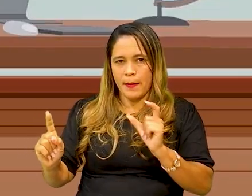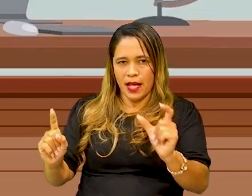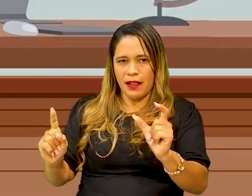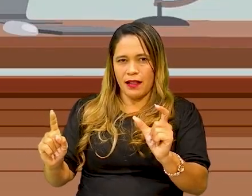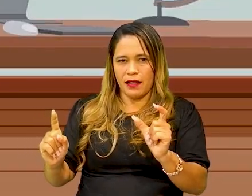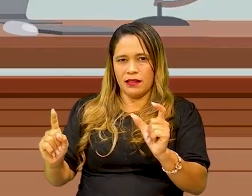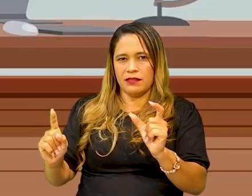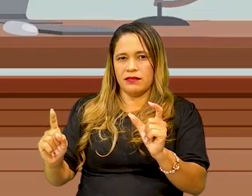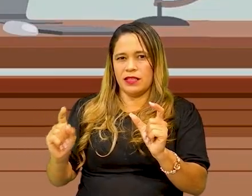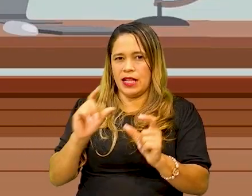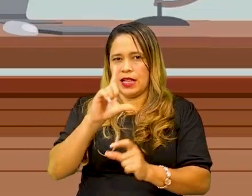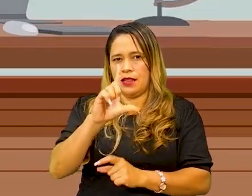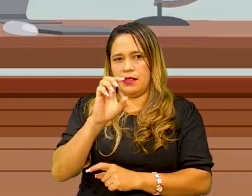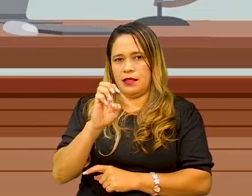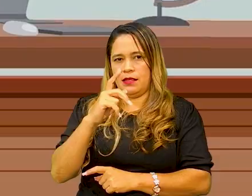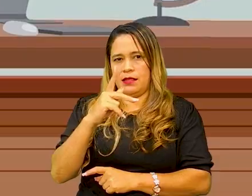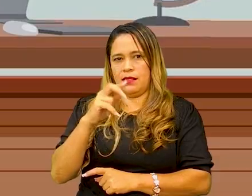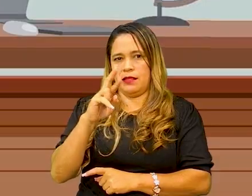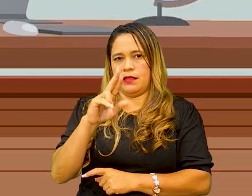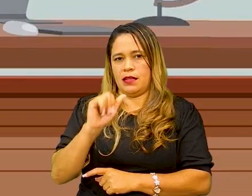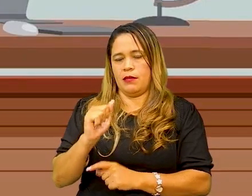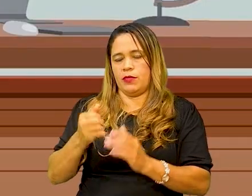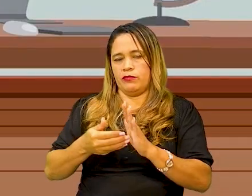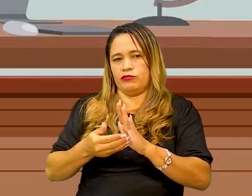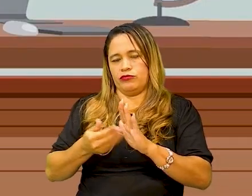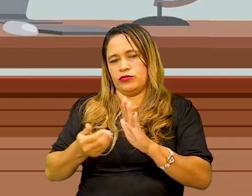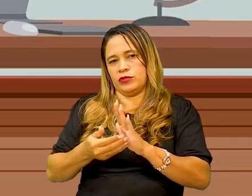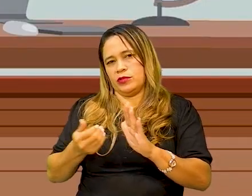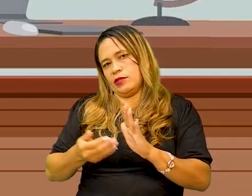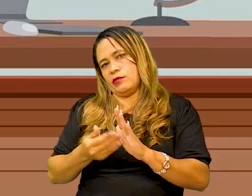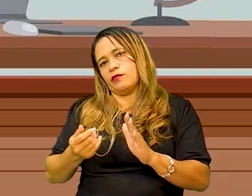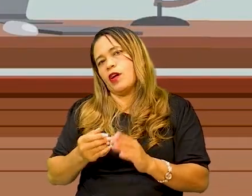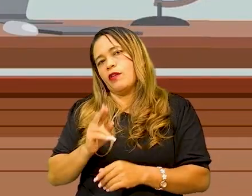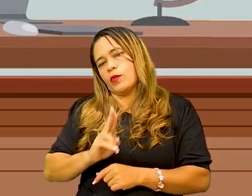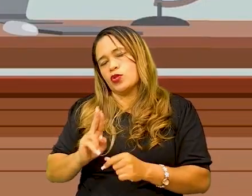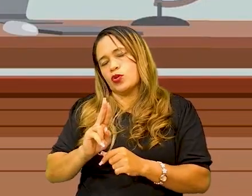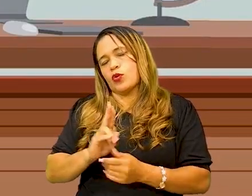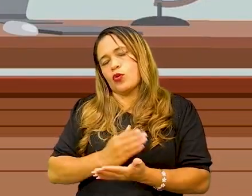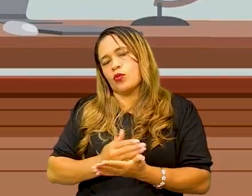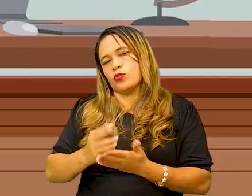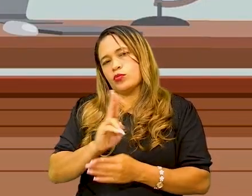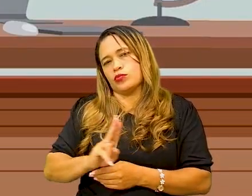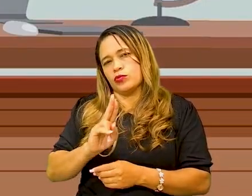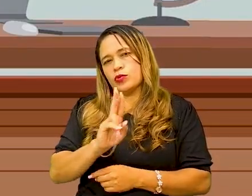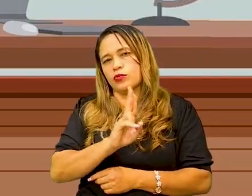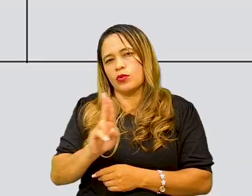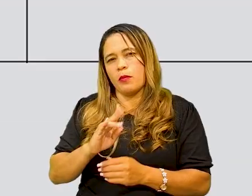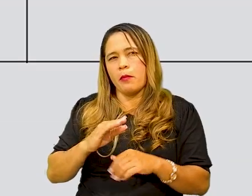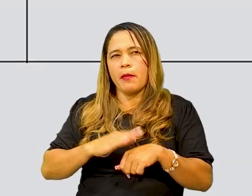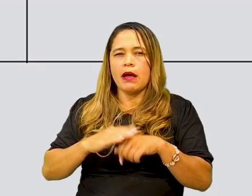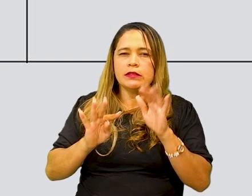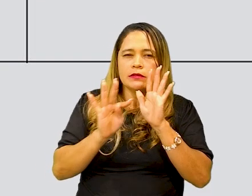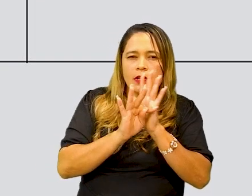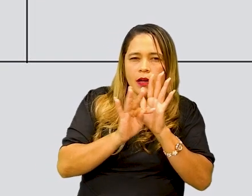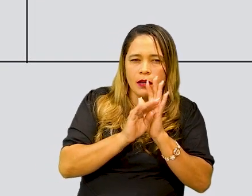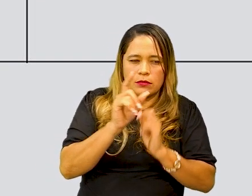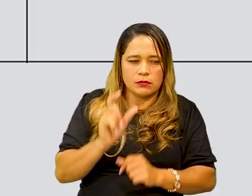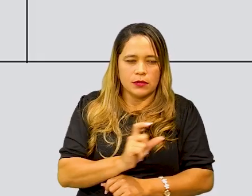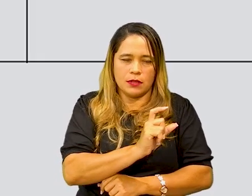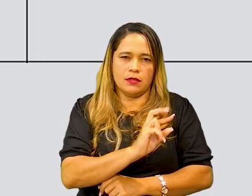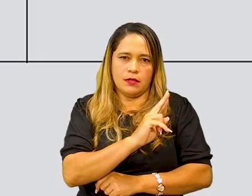sendo excluída e a gente começou a usar o nome mais técnico para a doença, que é o quê? A hanseníase. Vamos comigo para a tela de novo? Bora